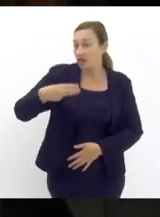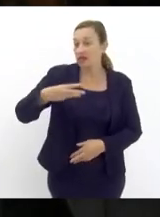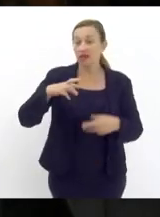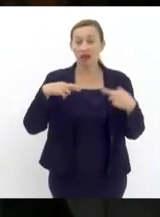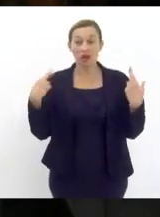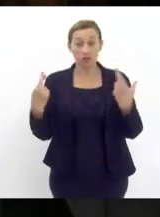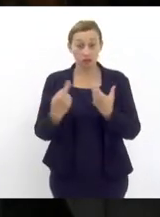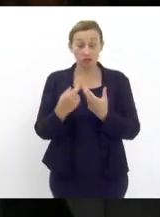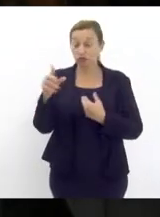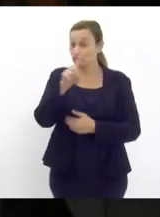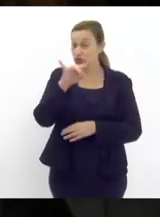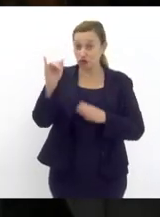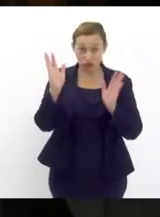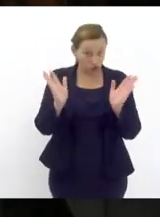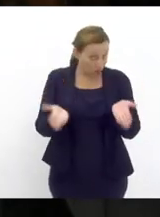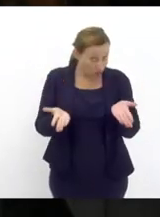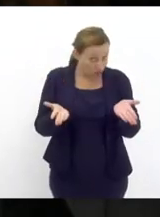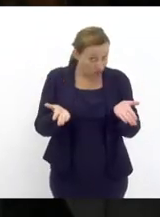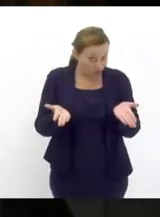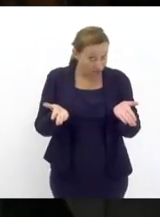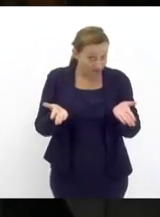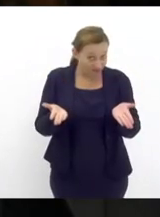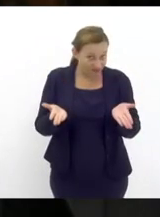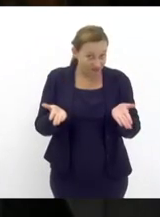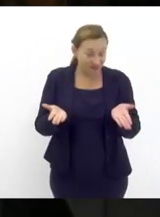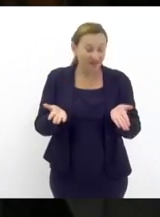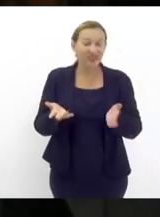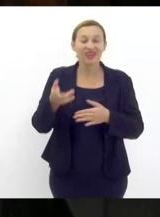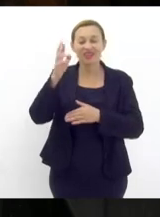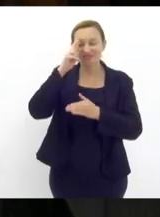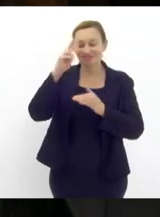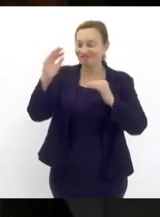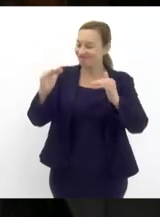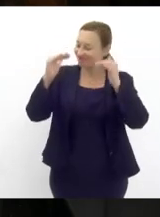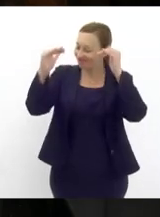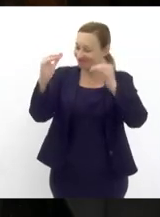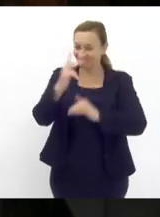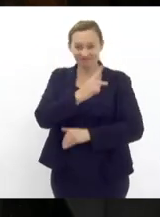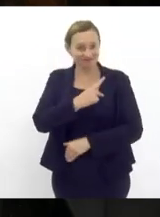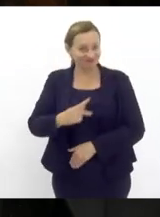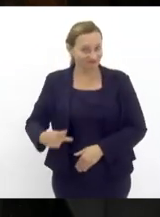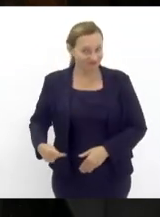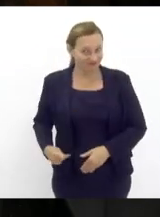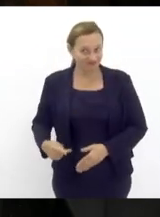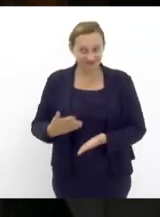no dia de hoje que vossa excelência presente